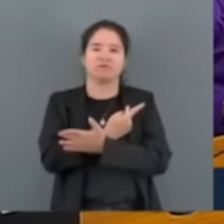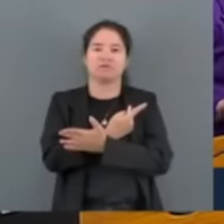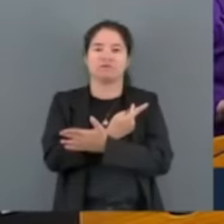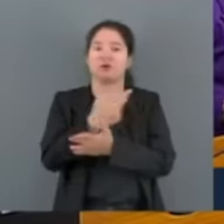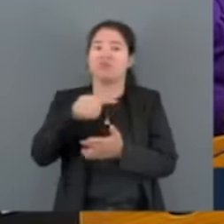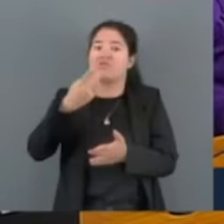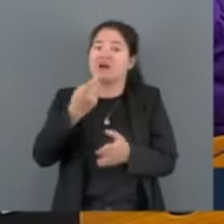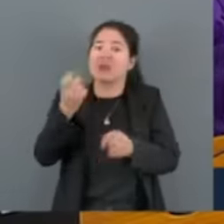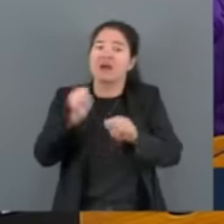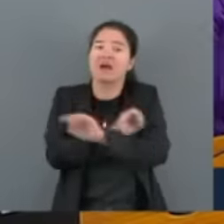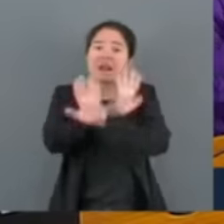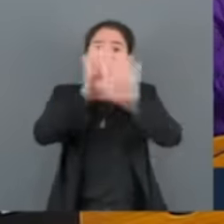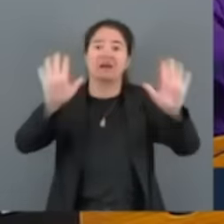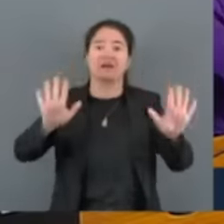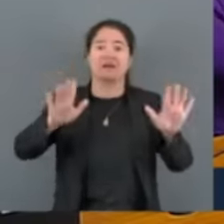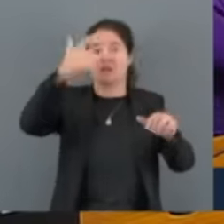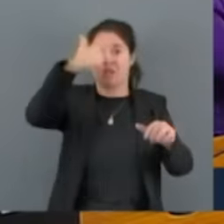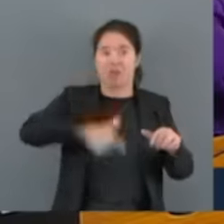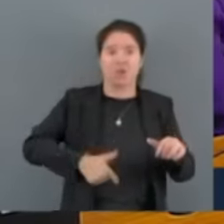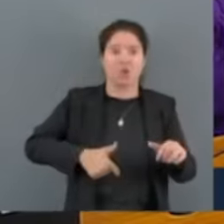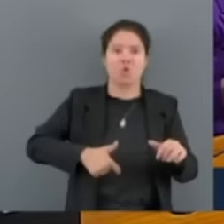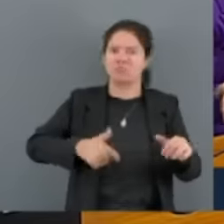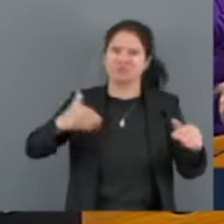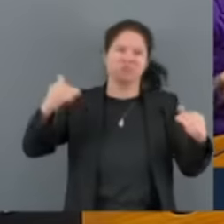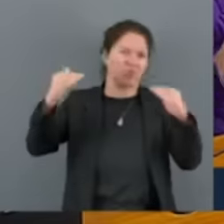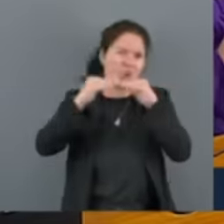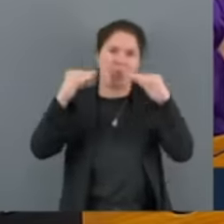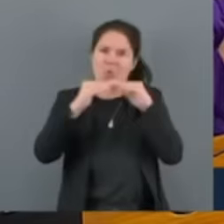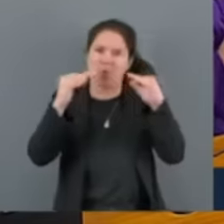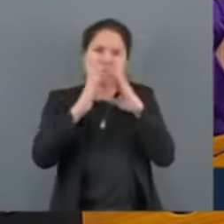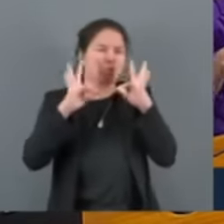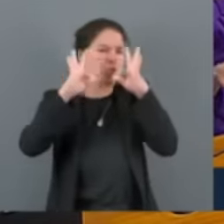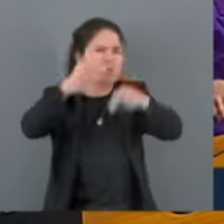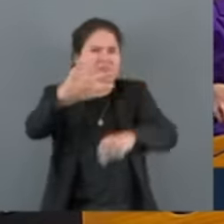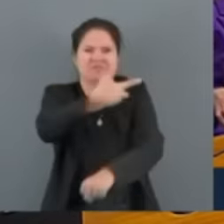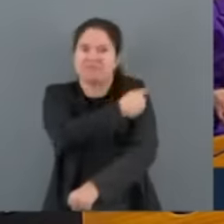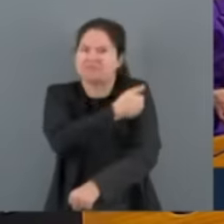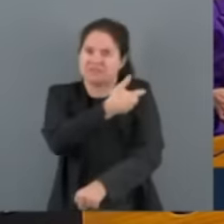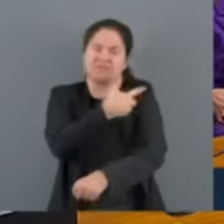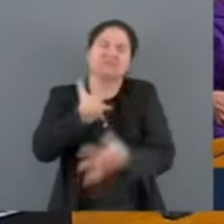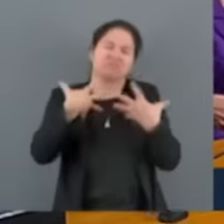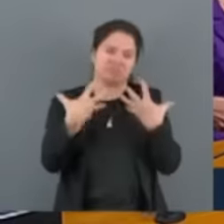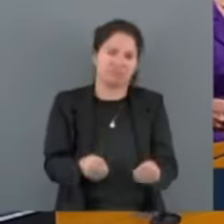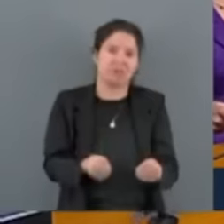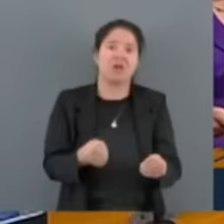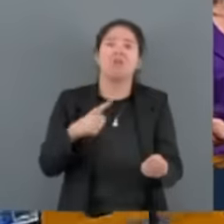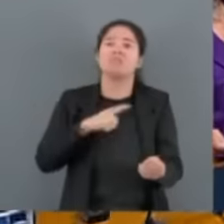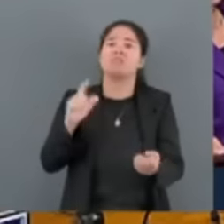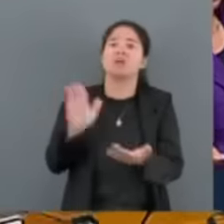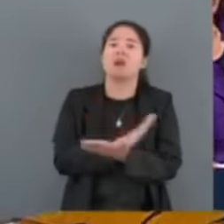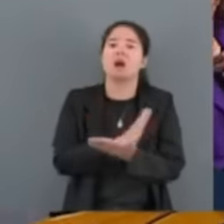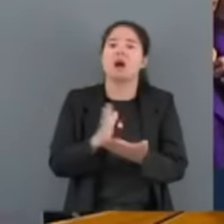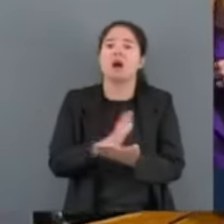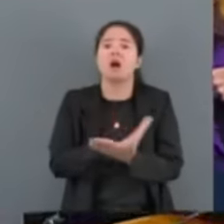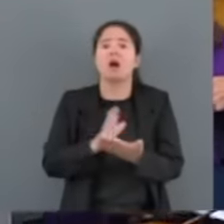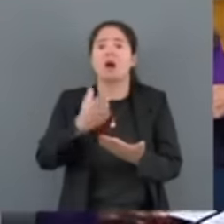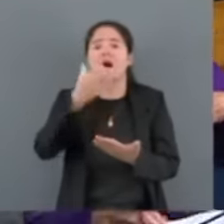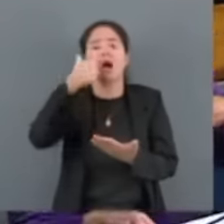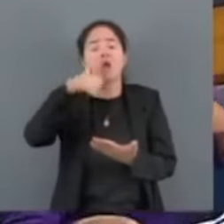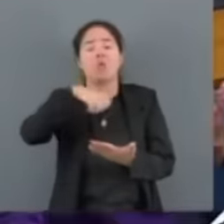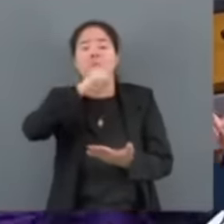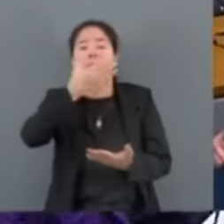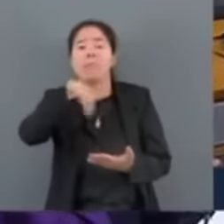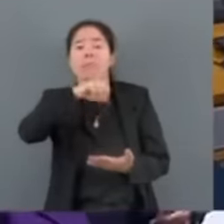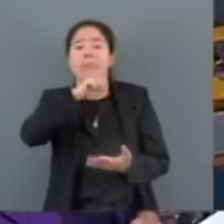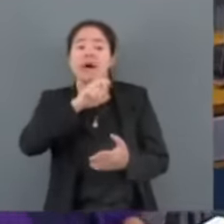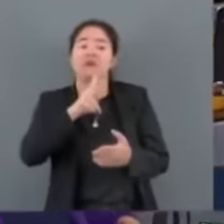bem claro, gente, que eu sou totalmente a favor das vacinas, todas as vacinas. Tem alguns pais que a questão é a da vacina do Covid.